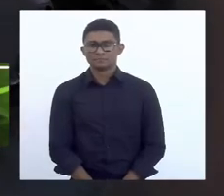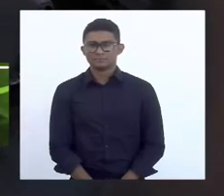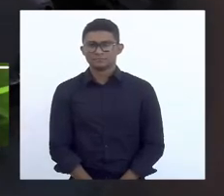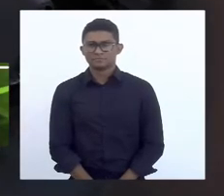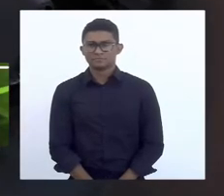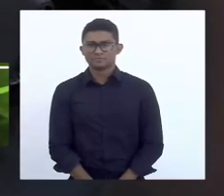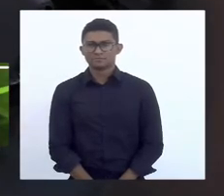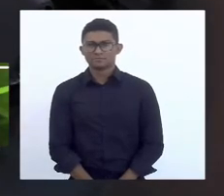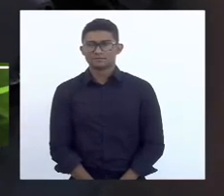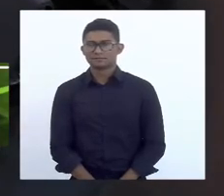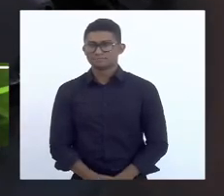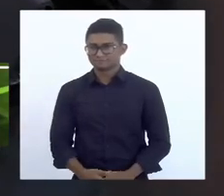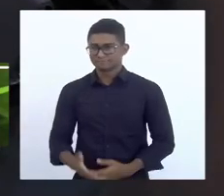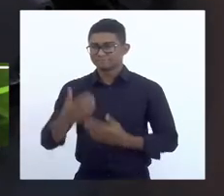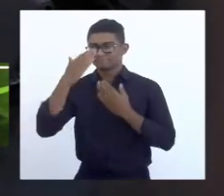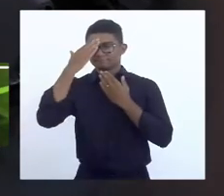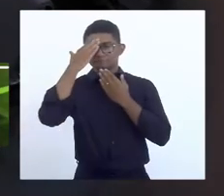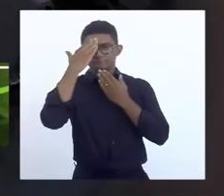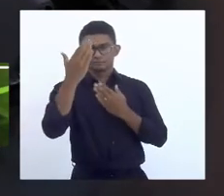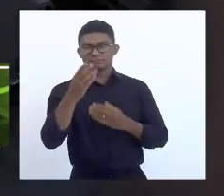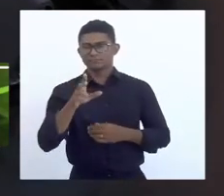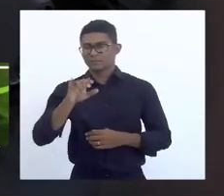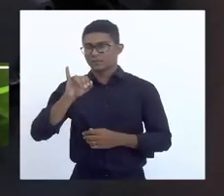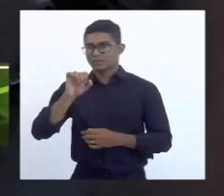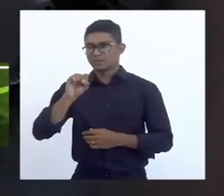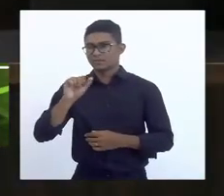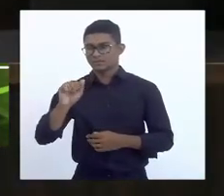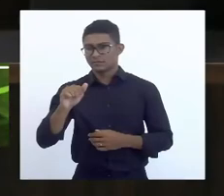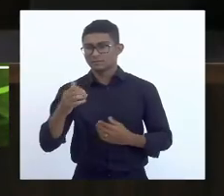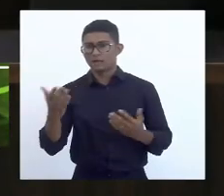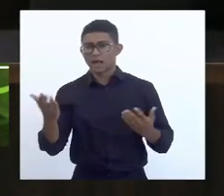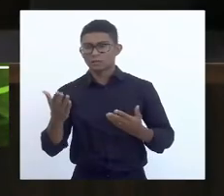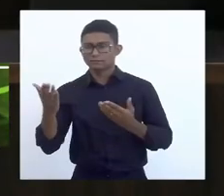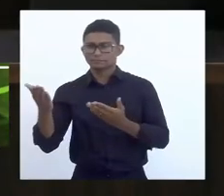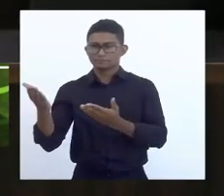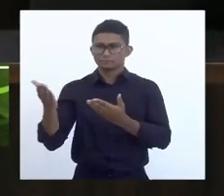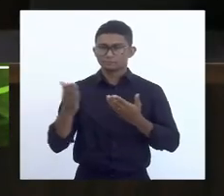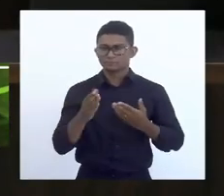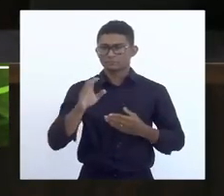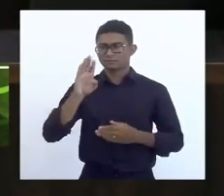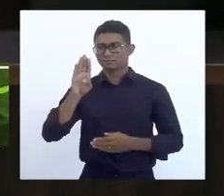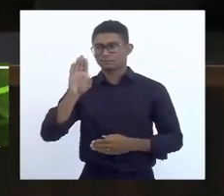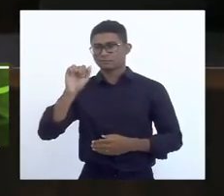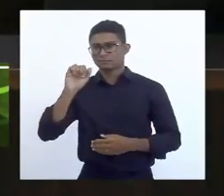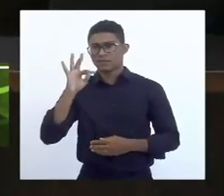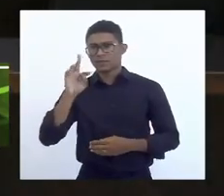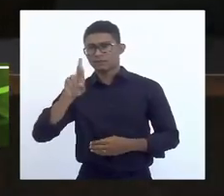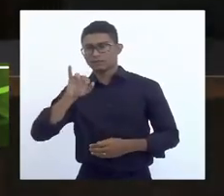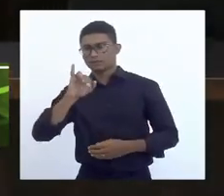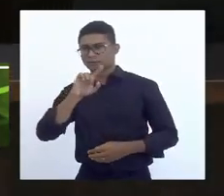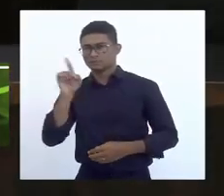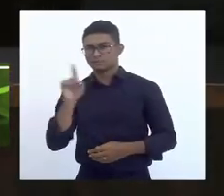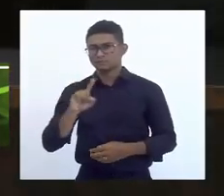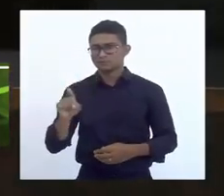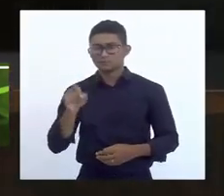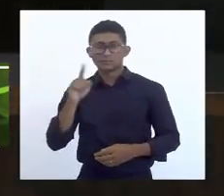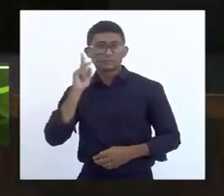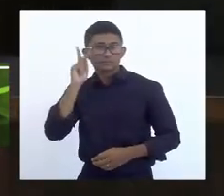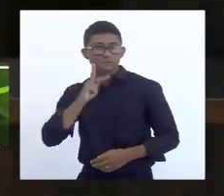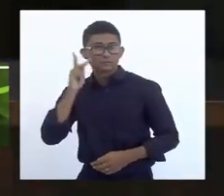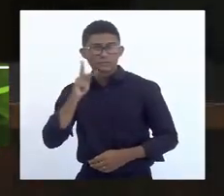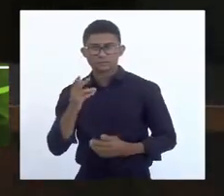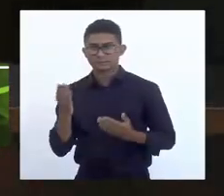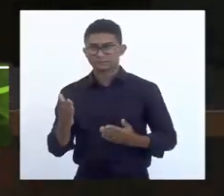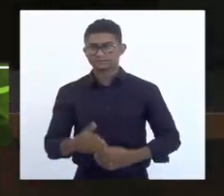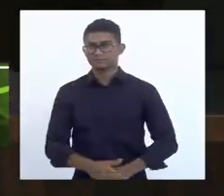Muito obrigado, Isa. Passar a palavra, então, para a Beatriz, vereadora